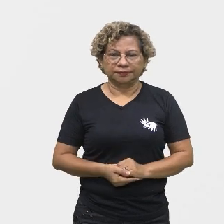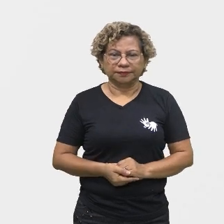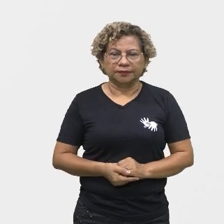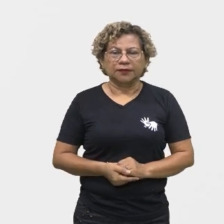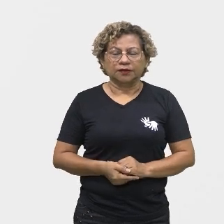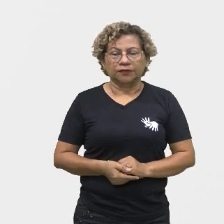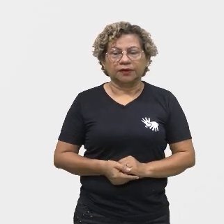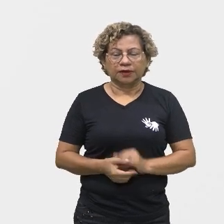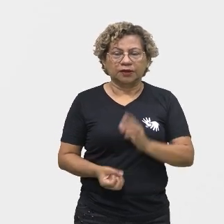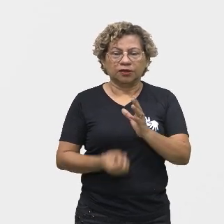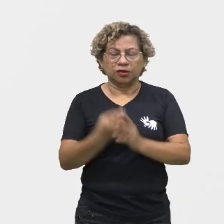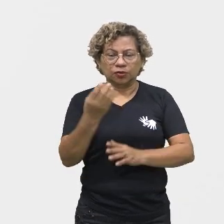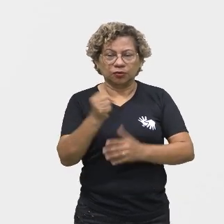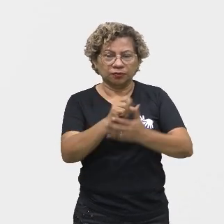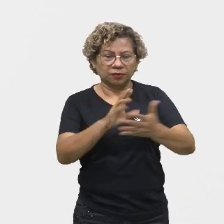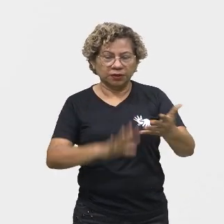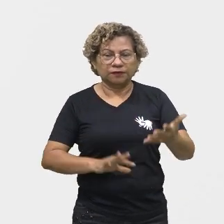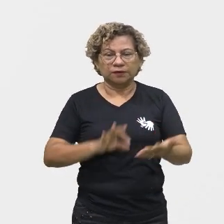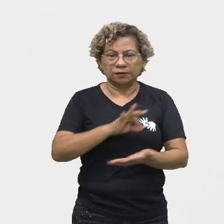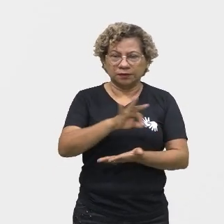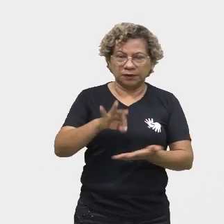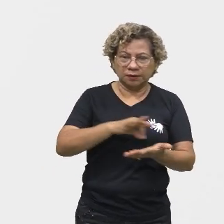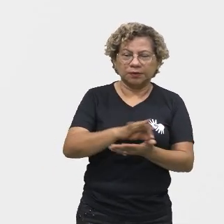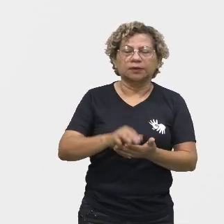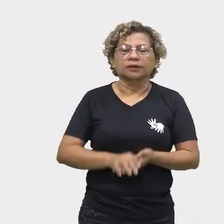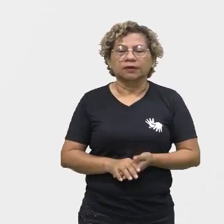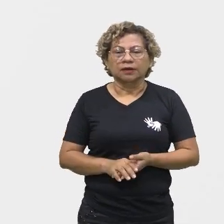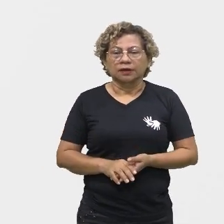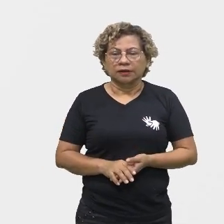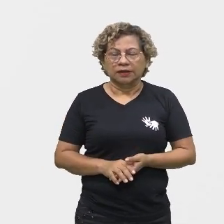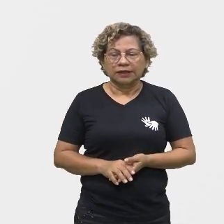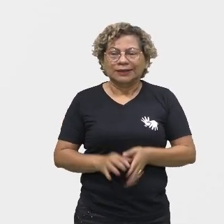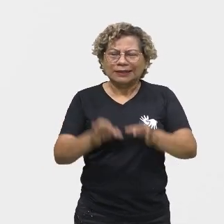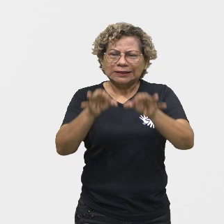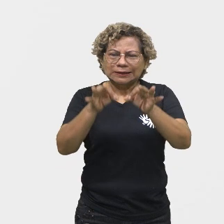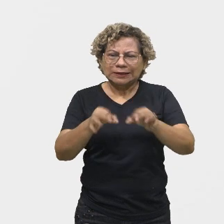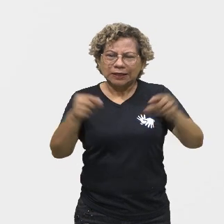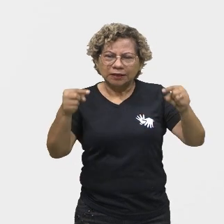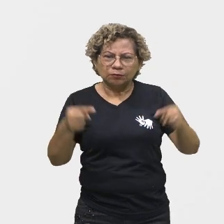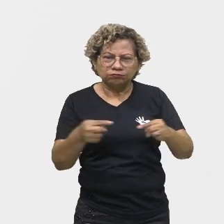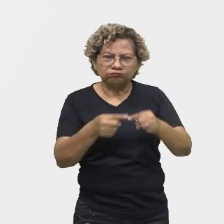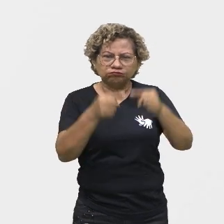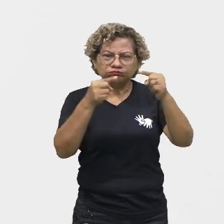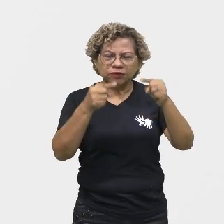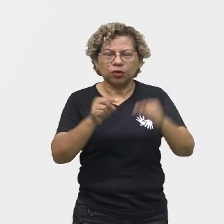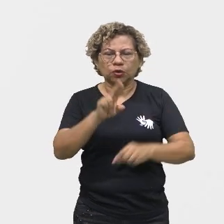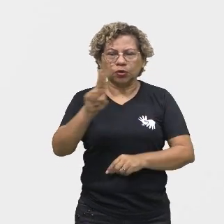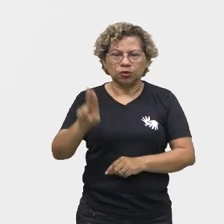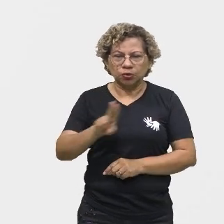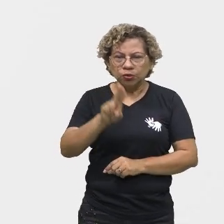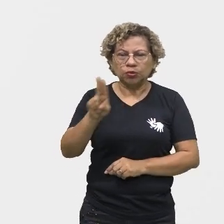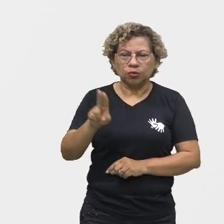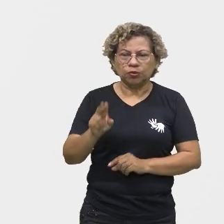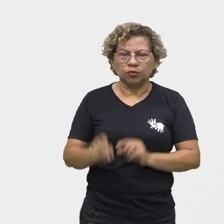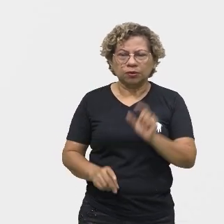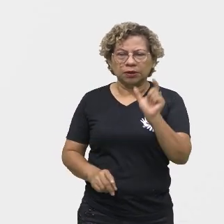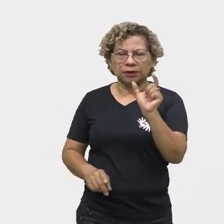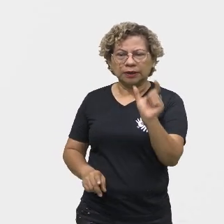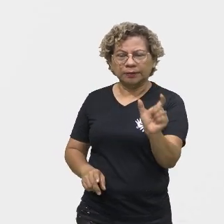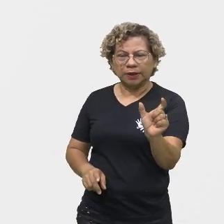Semeando 2021, né? A alternativa que completa a oração a seguir conforme o uso do future,